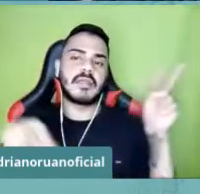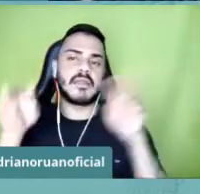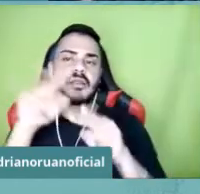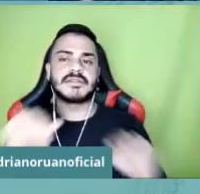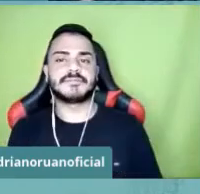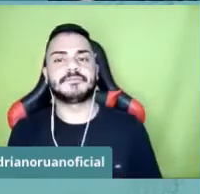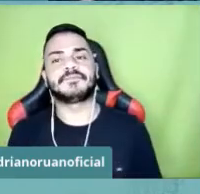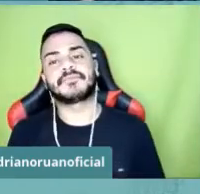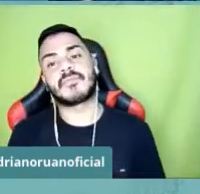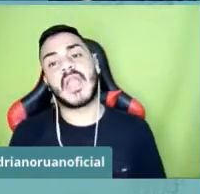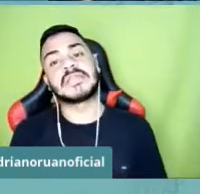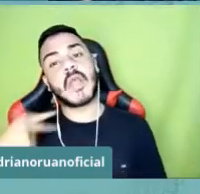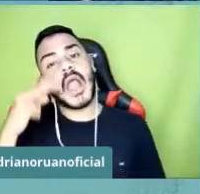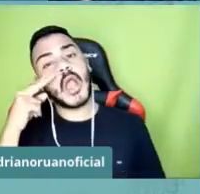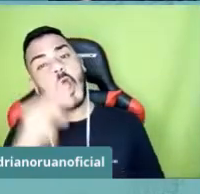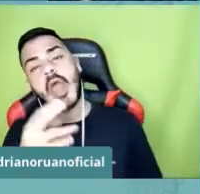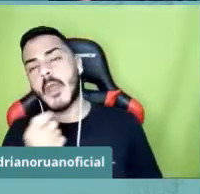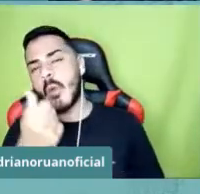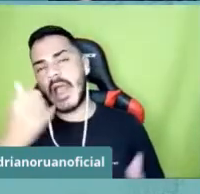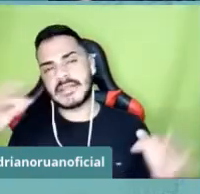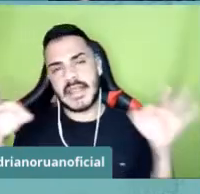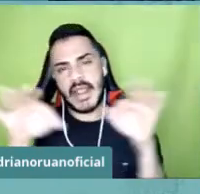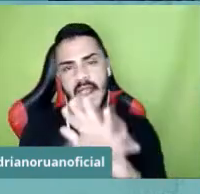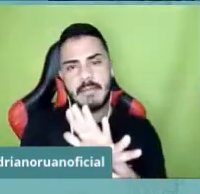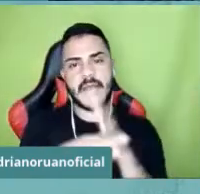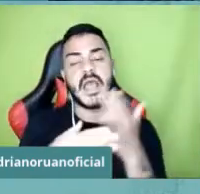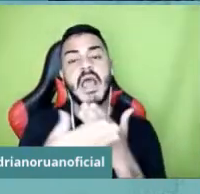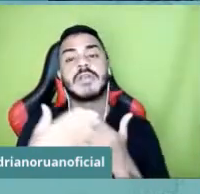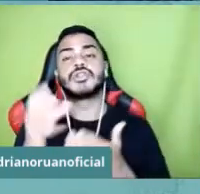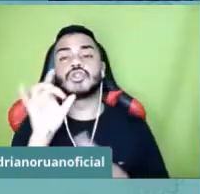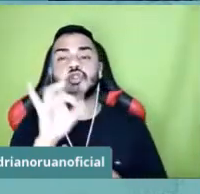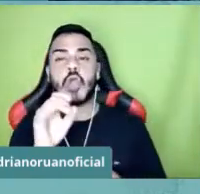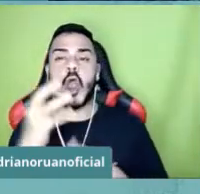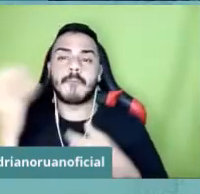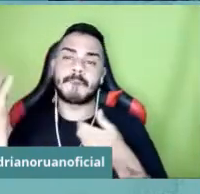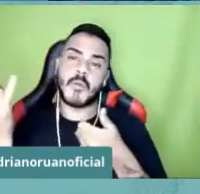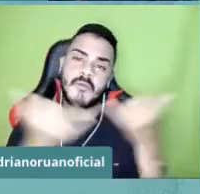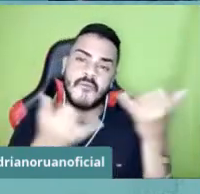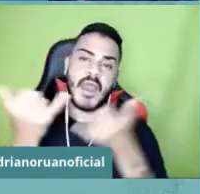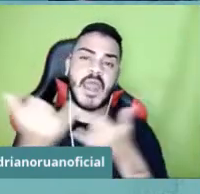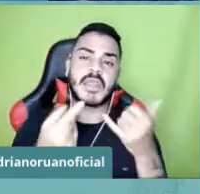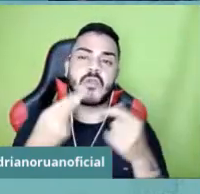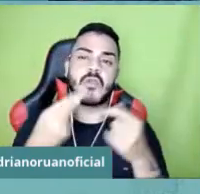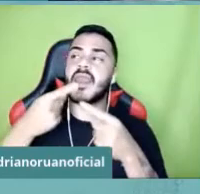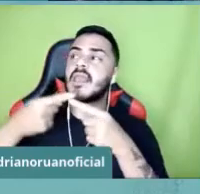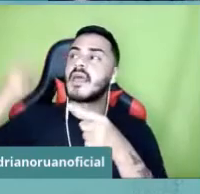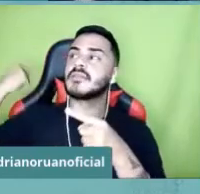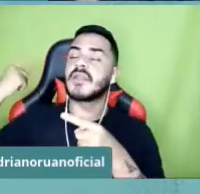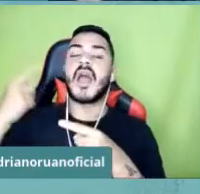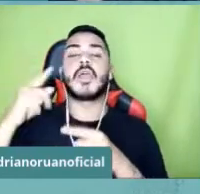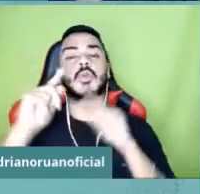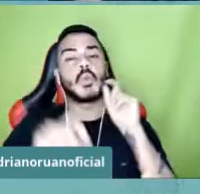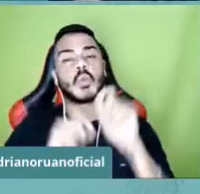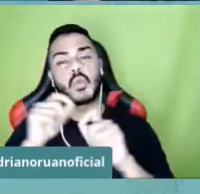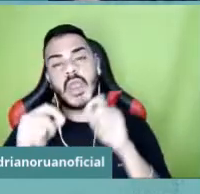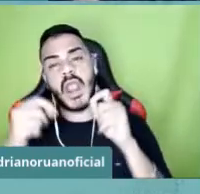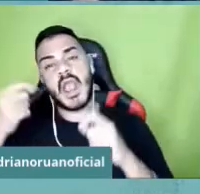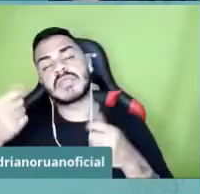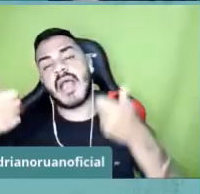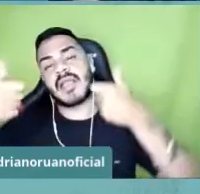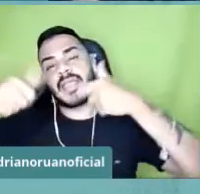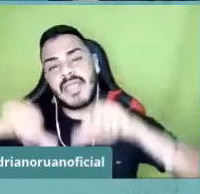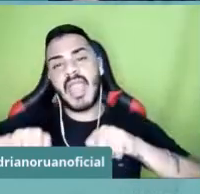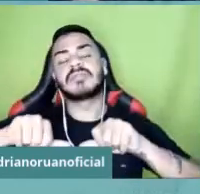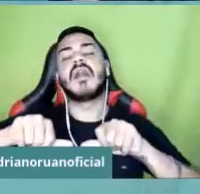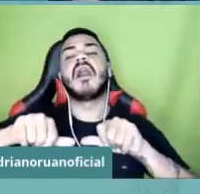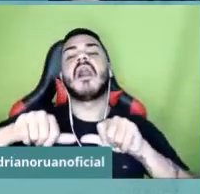E aí estou quase acabando, só pegando um gancho do que eu falei lá atrás, né? A questão da queda, a cobertura